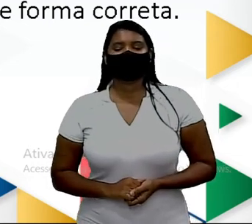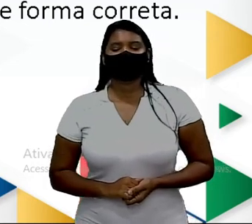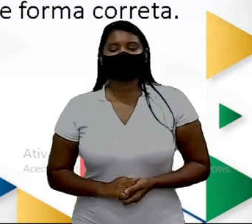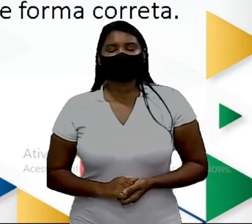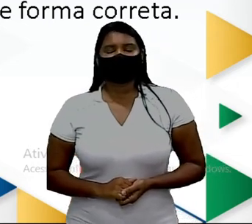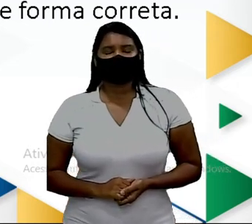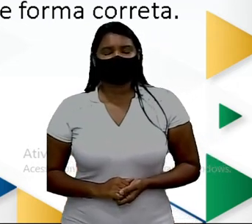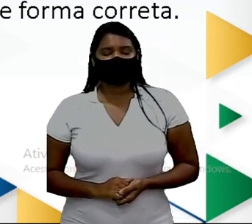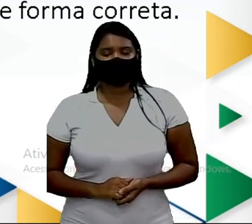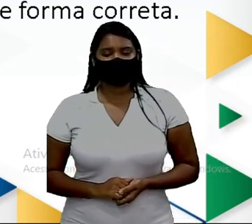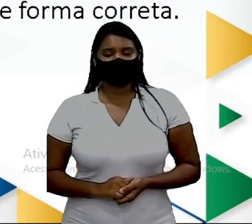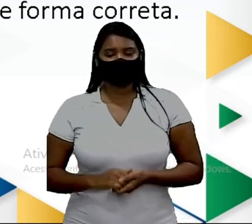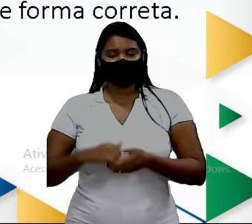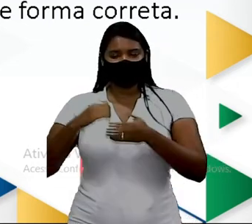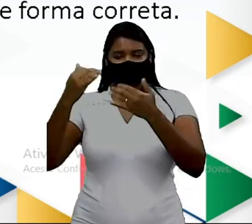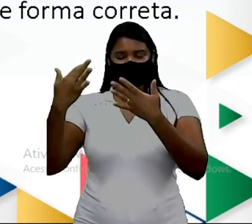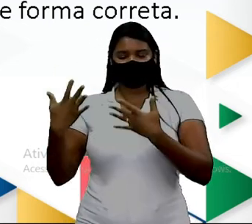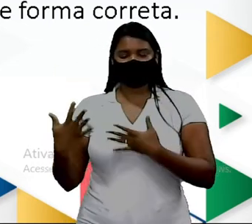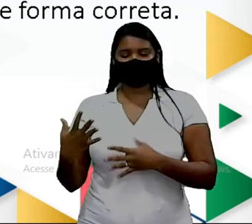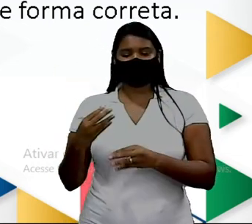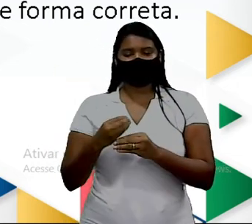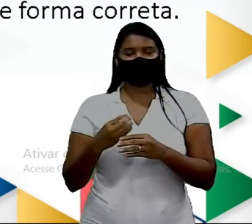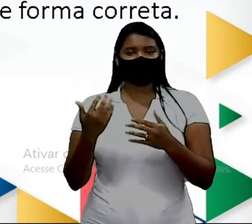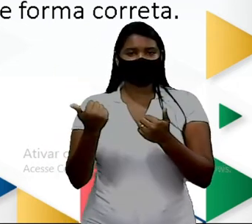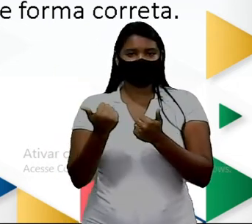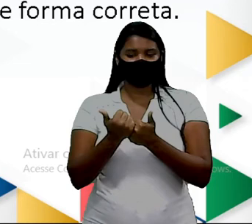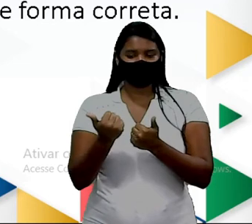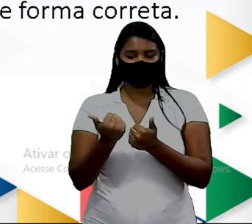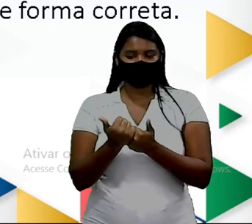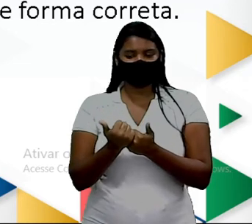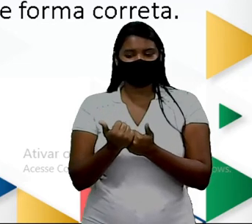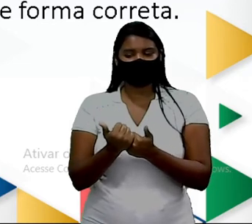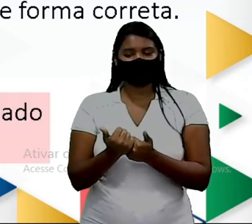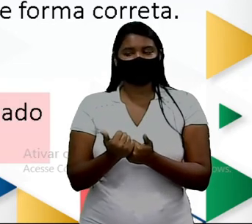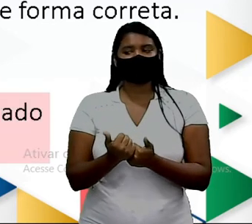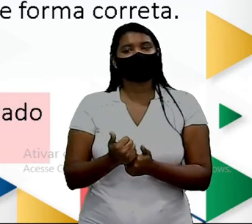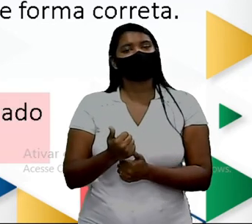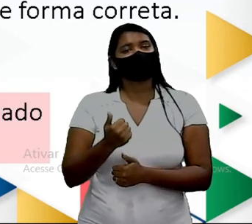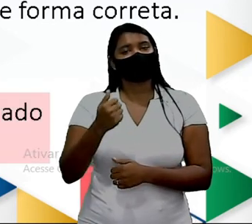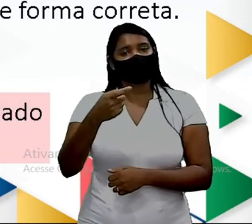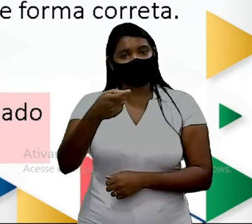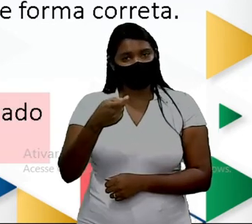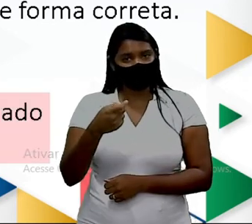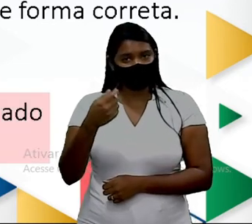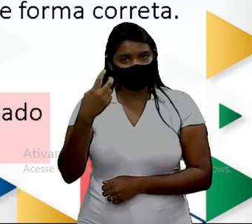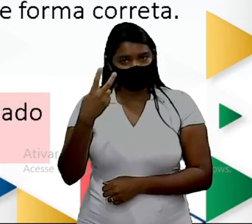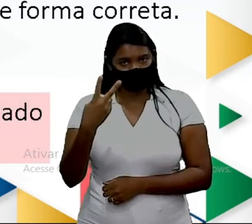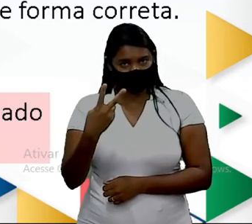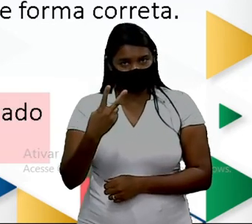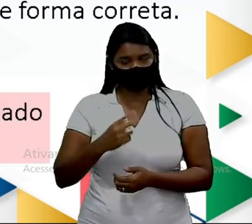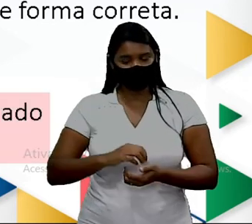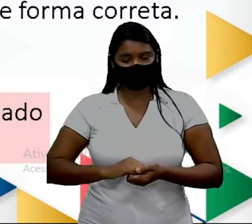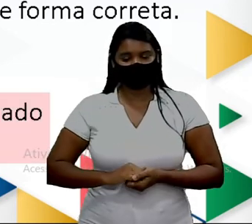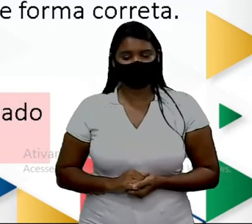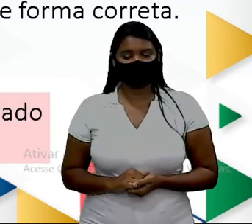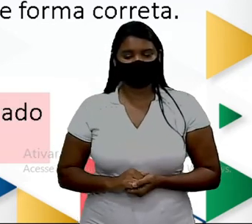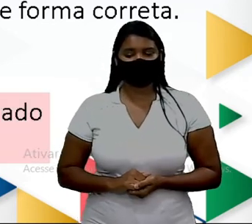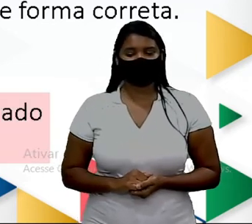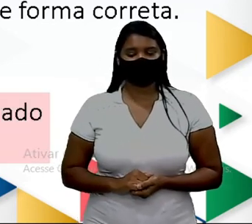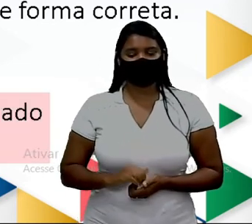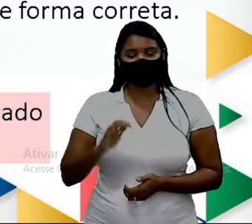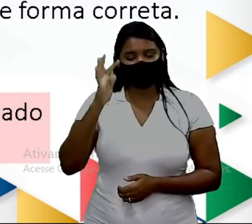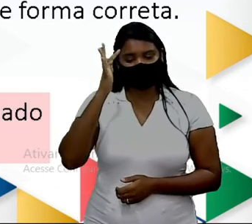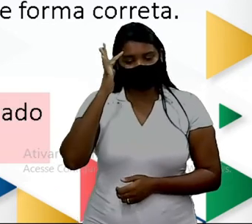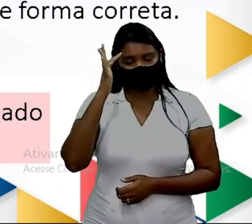resultado obtido? Eu já falei, vou lá e substituo o x por 2. Não é isso? Vamos lá? Substitui a incógnita pelo o